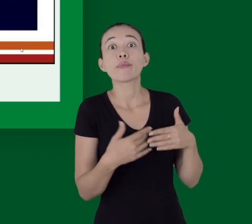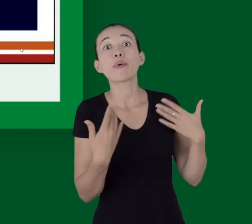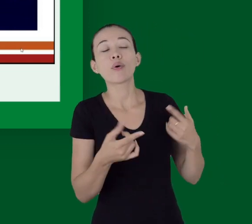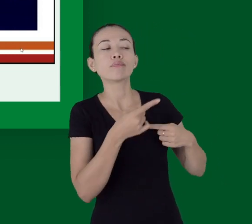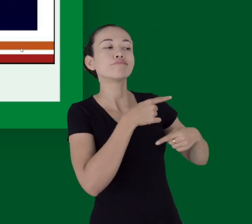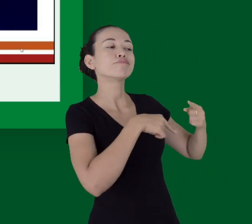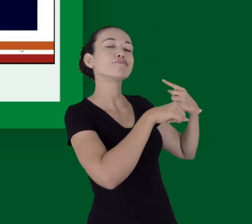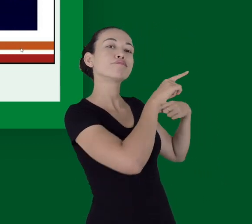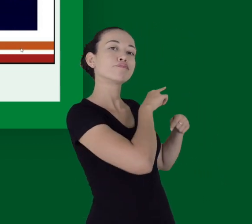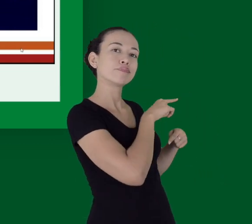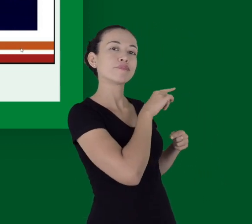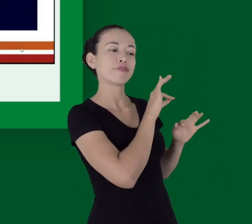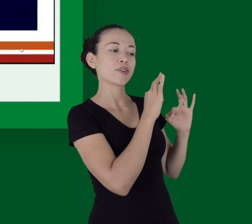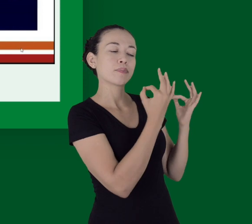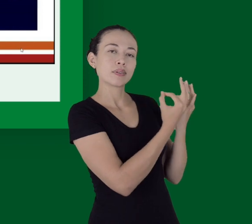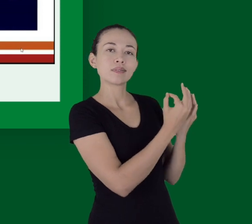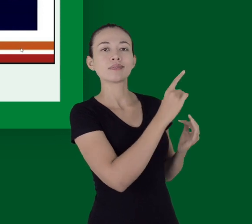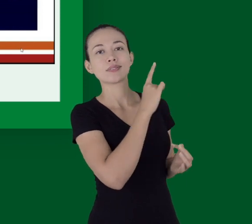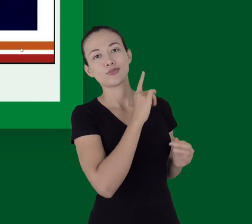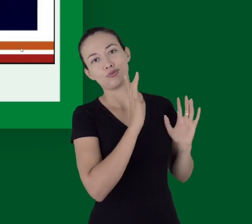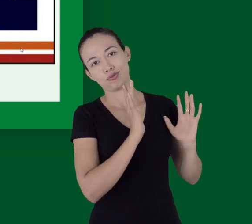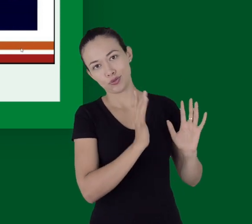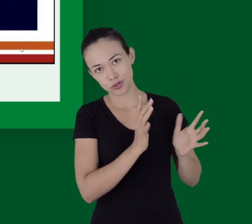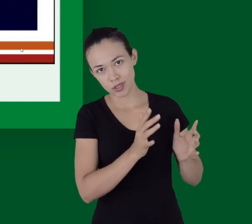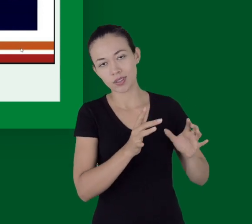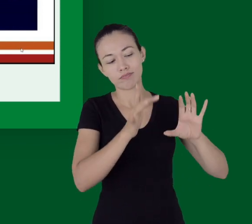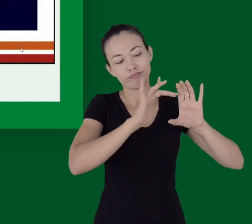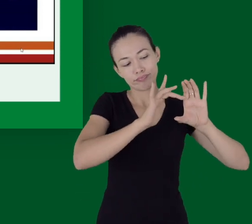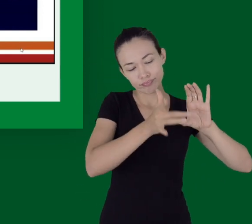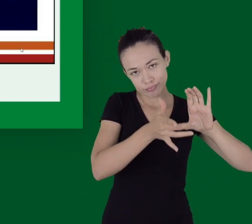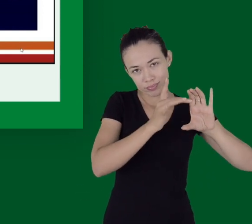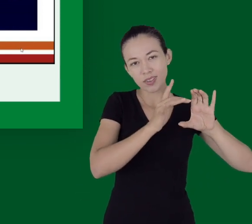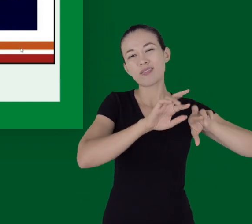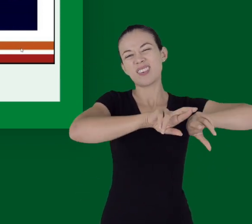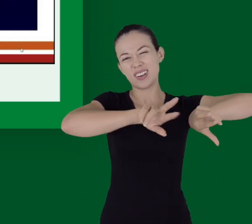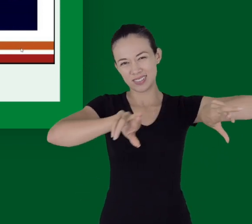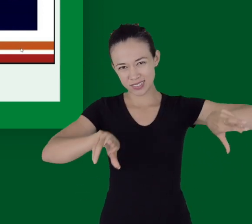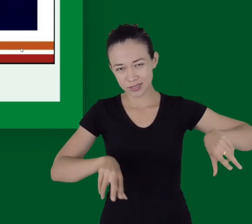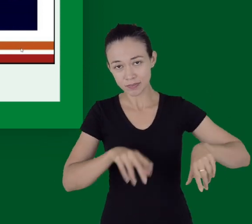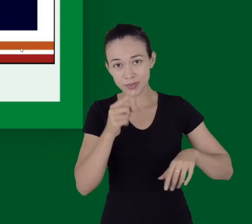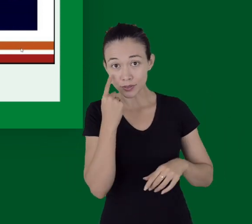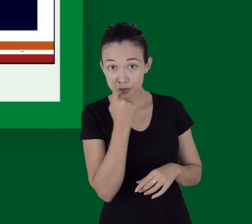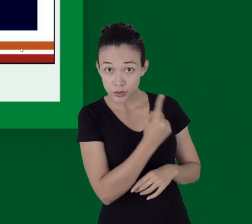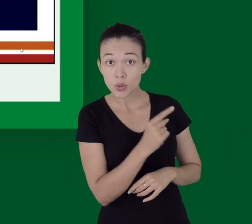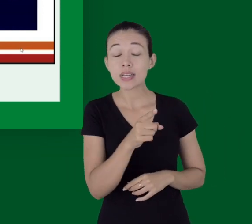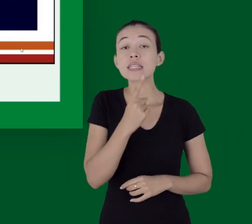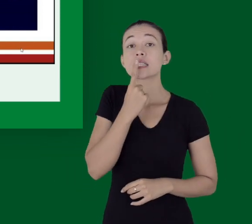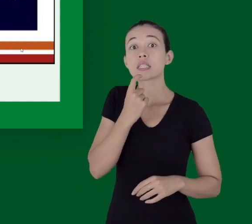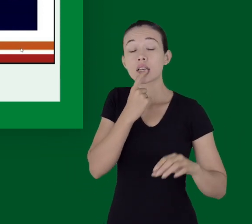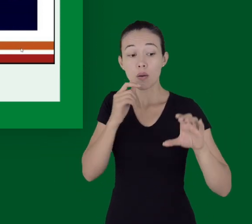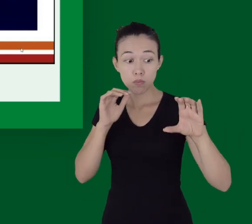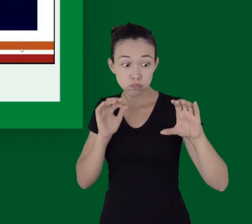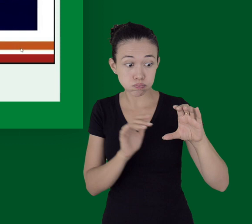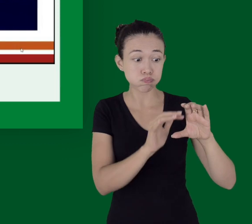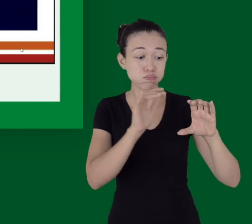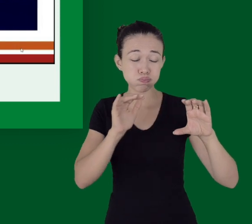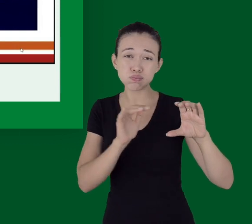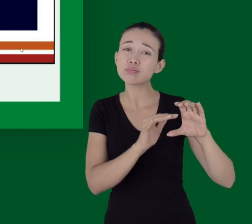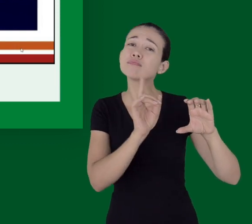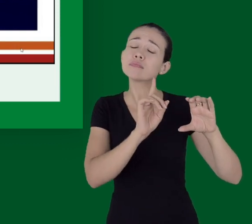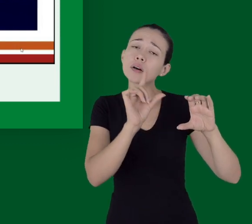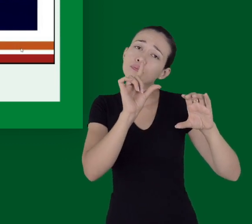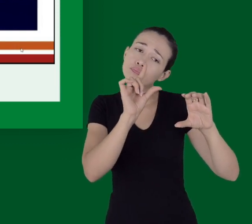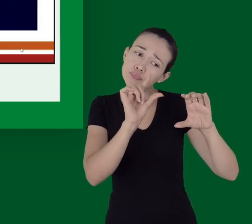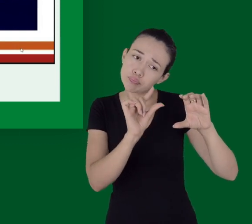vida depositando esse colesterol ali, depositando na parede da artéria. Ela vai diminuindo a passagem de sangue, certo? Mas não